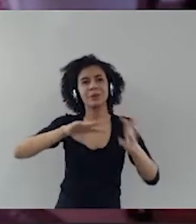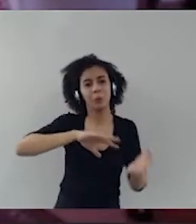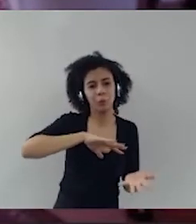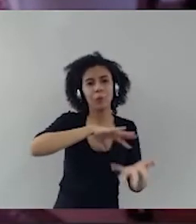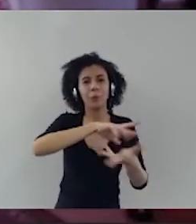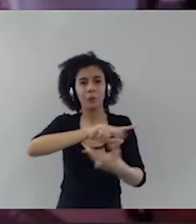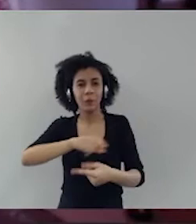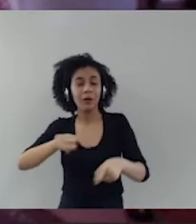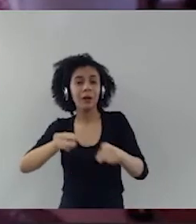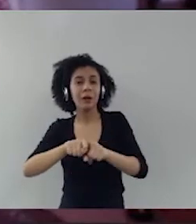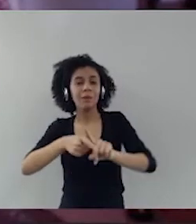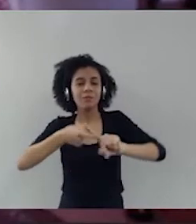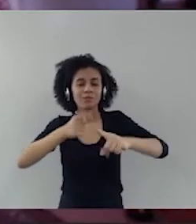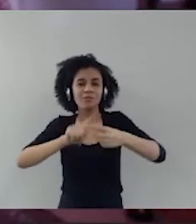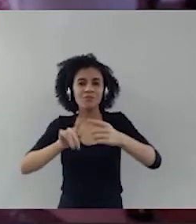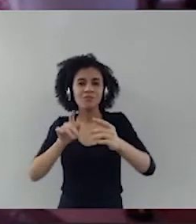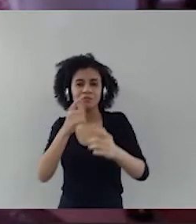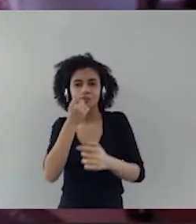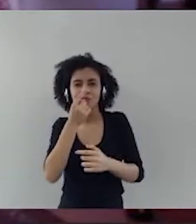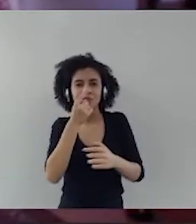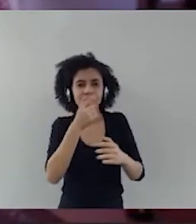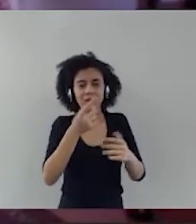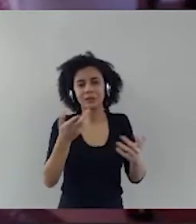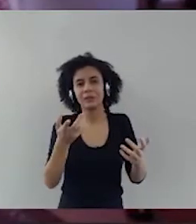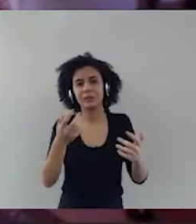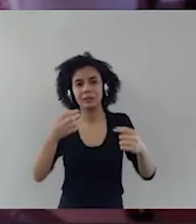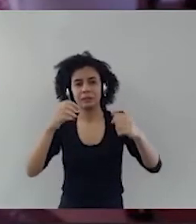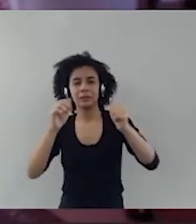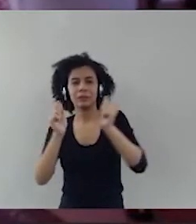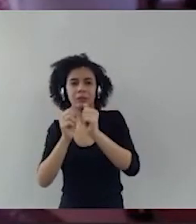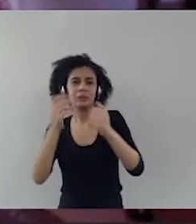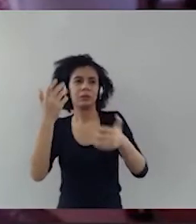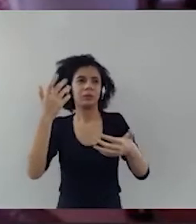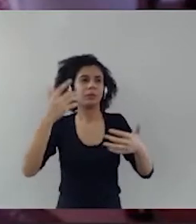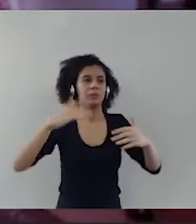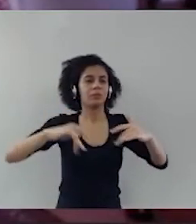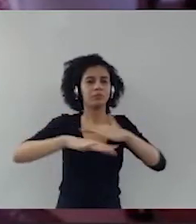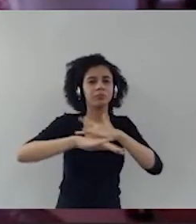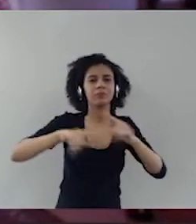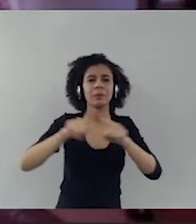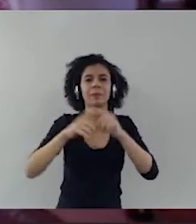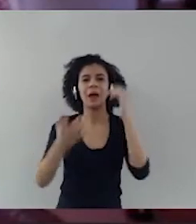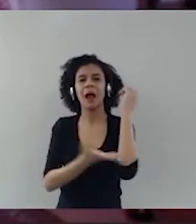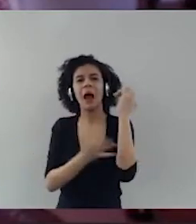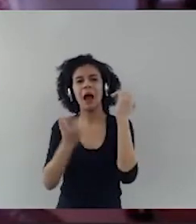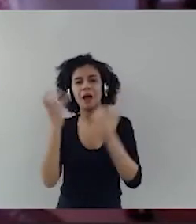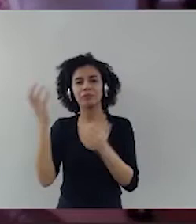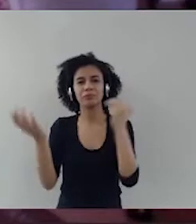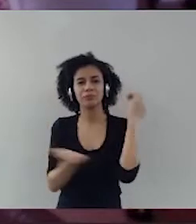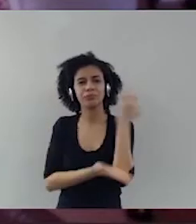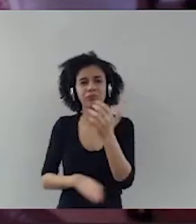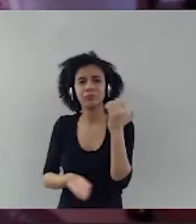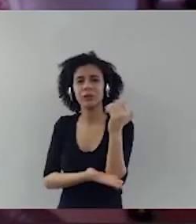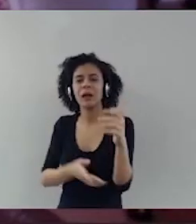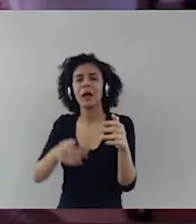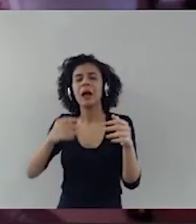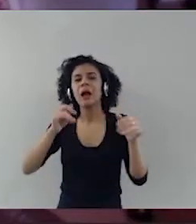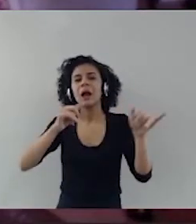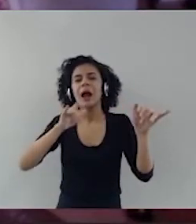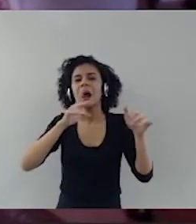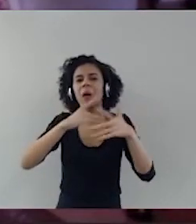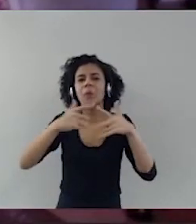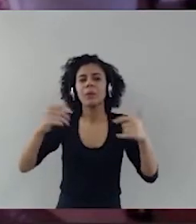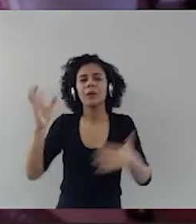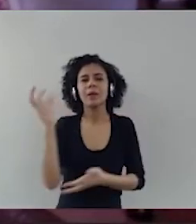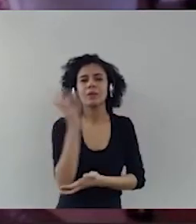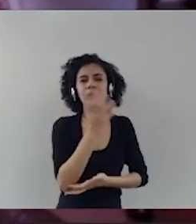pelas relações íntimas e predatórias entre urbanização, desmatamento, exploração de recursos naturais e